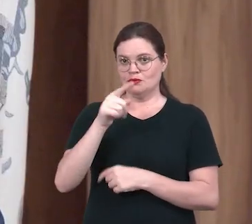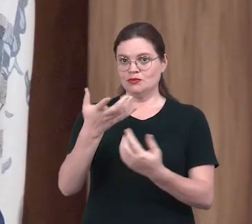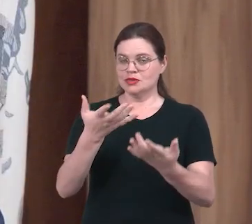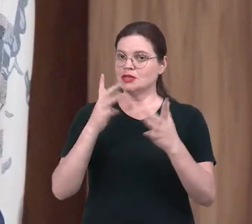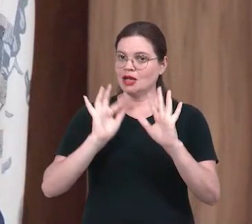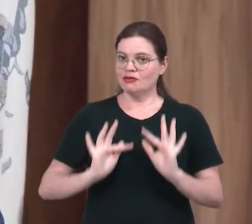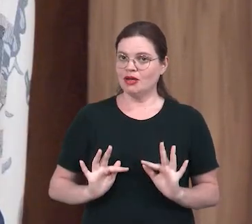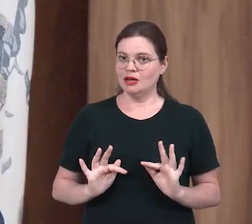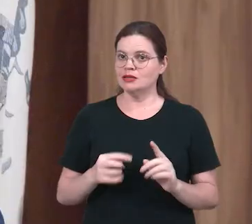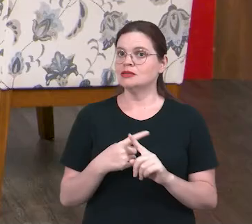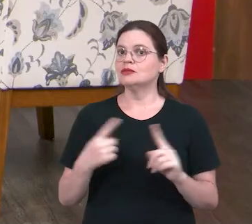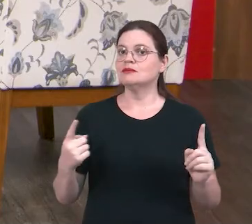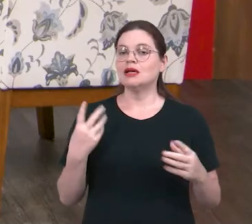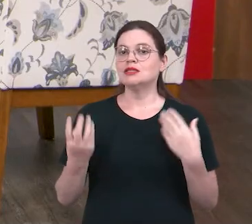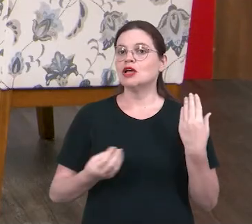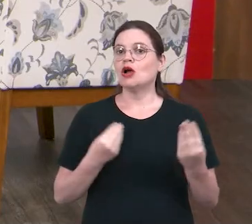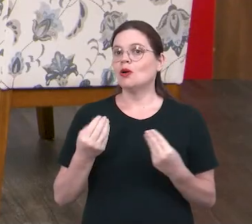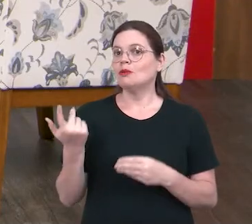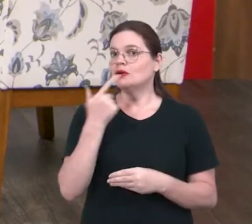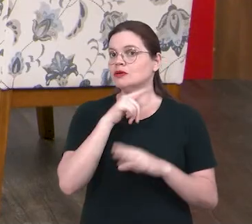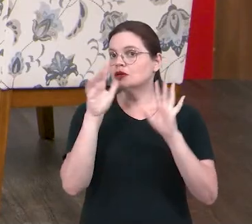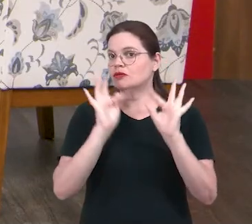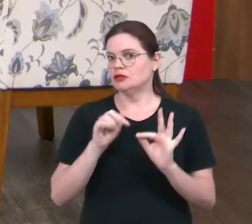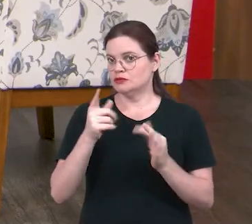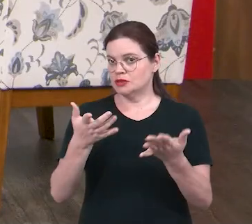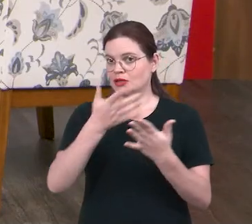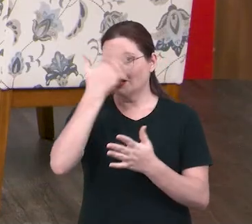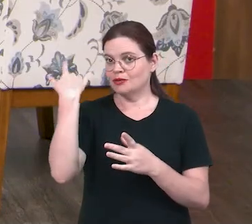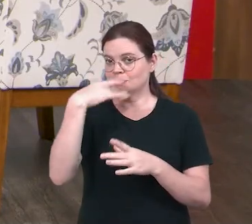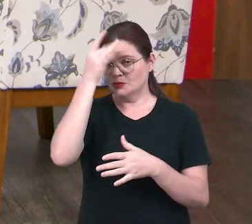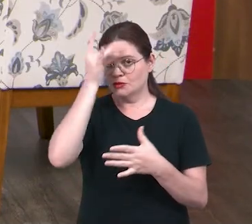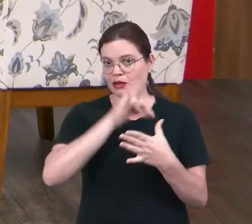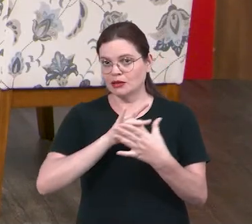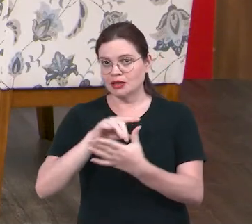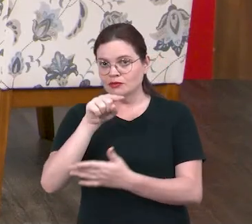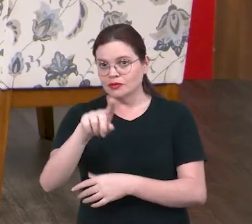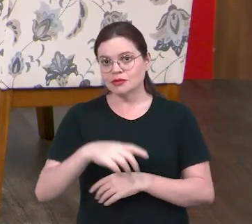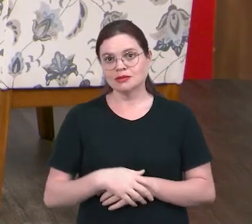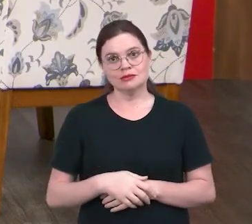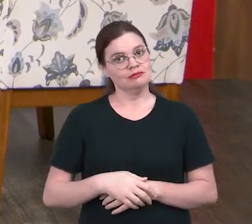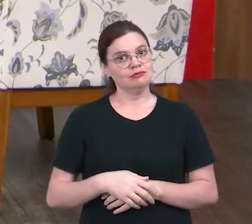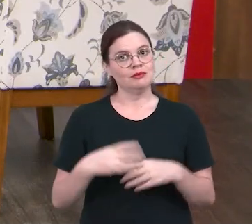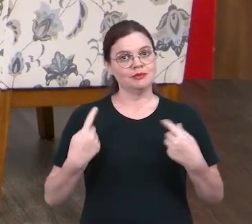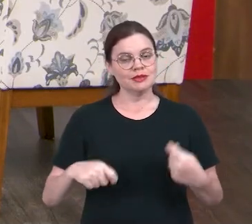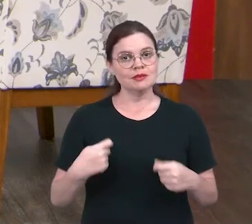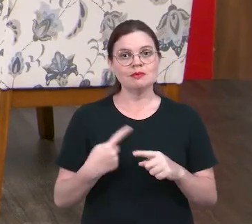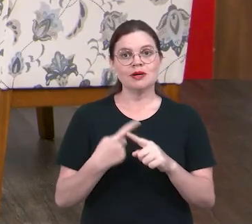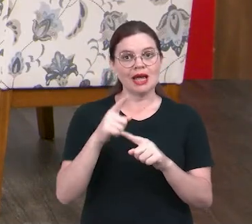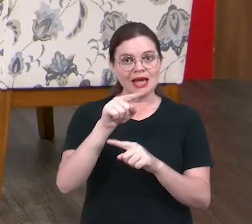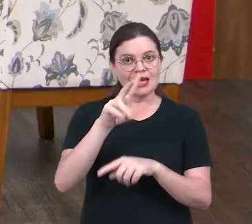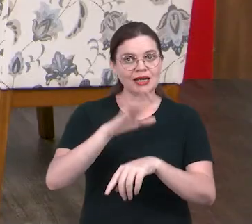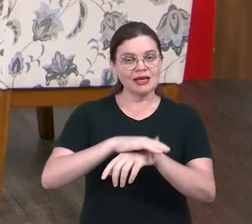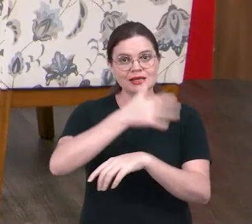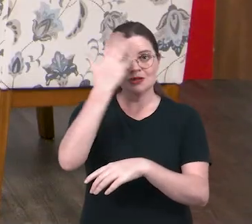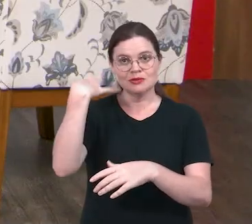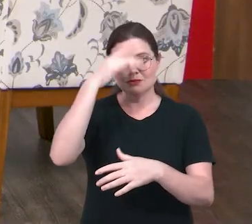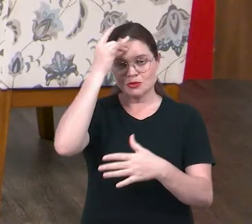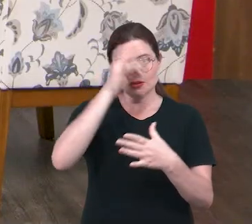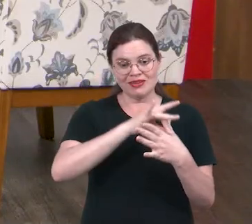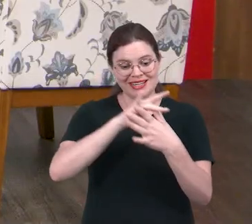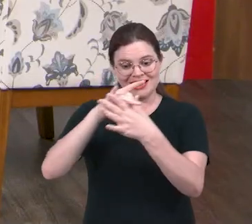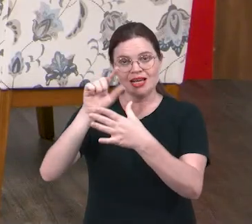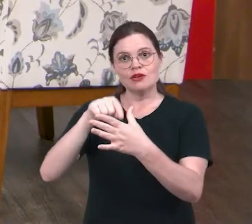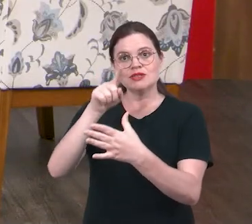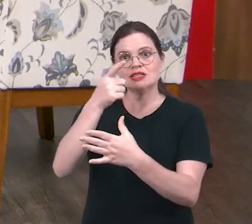por ele? A felicidade está nessa entrega. Ele vai levar a sua vida, ele vai te levar ao encontro do seu